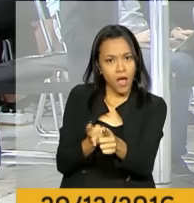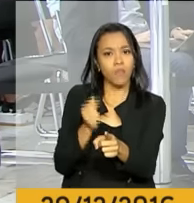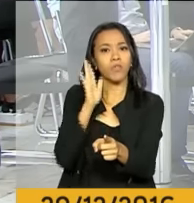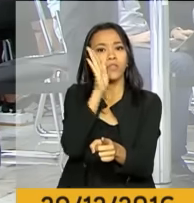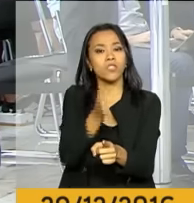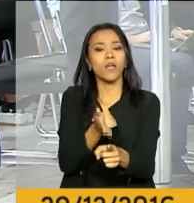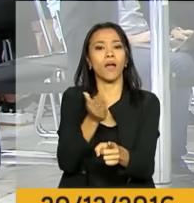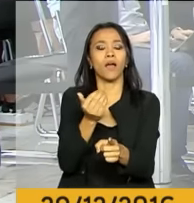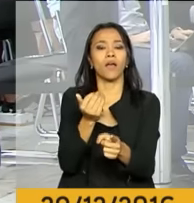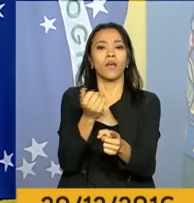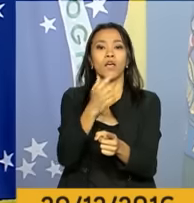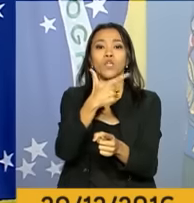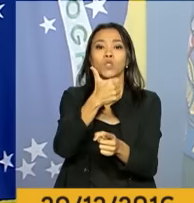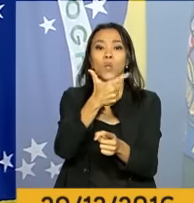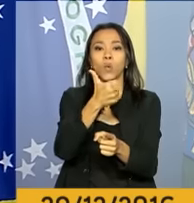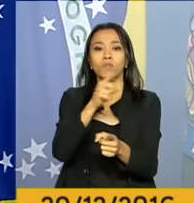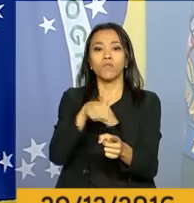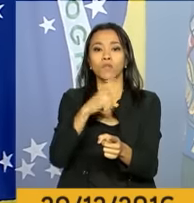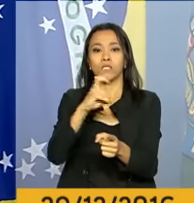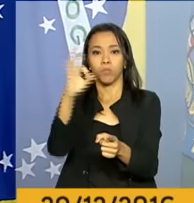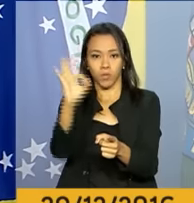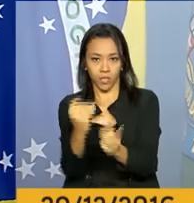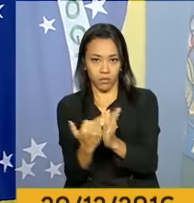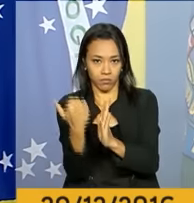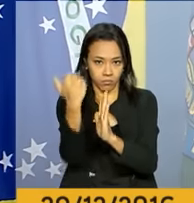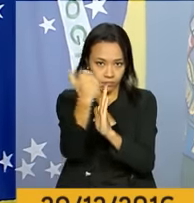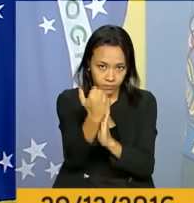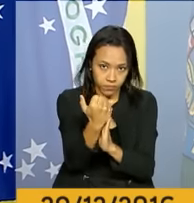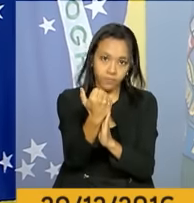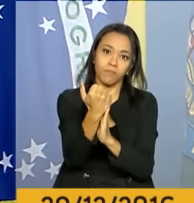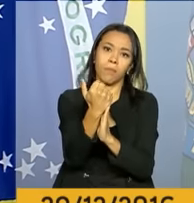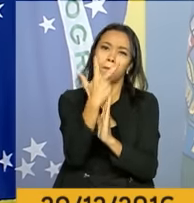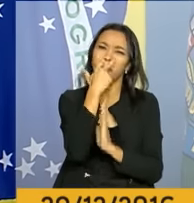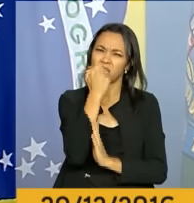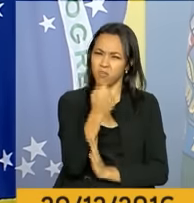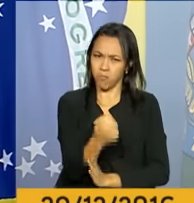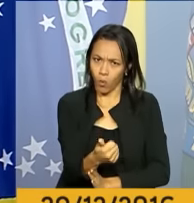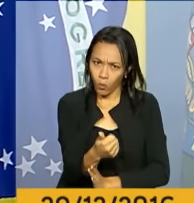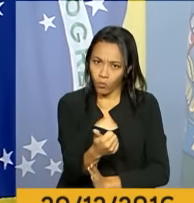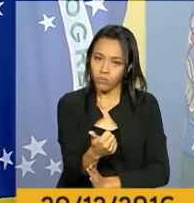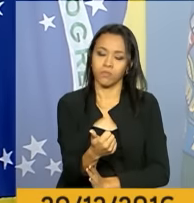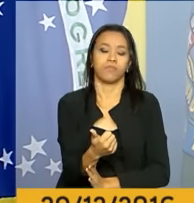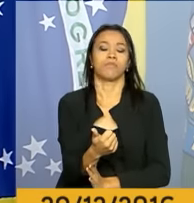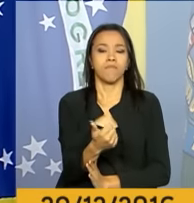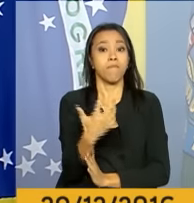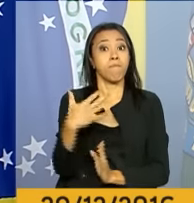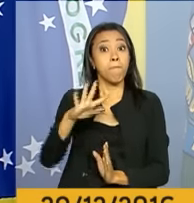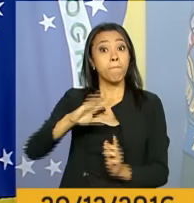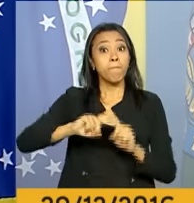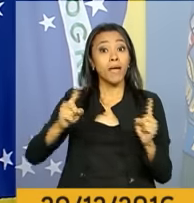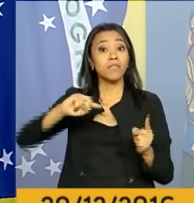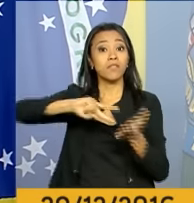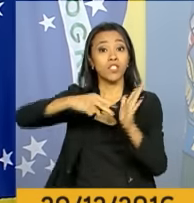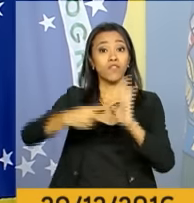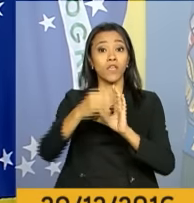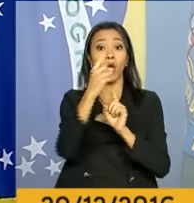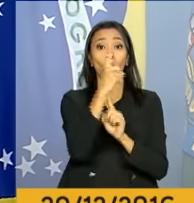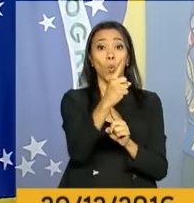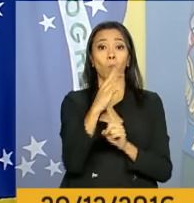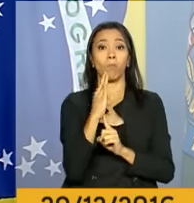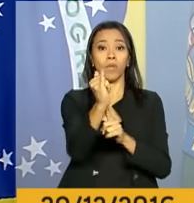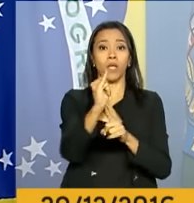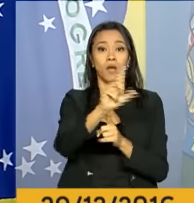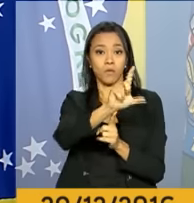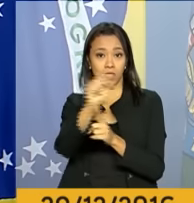em 12,5% o bolsa família parece pouco mas isso significou mais de 1 bilhão e 100